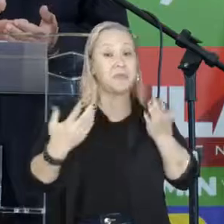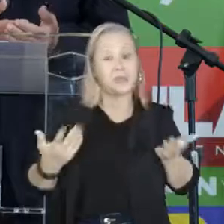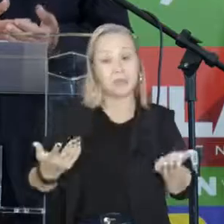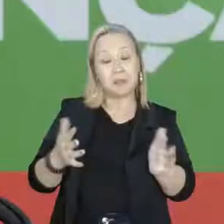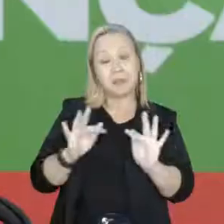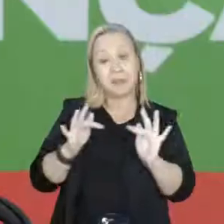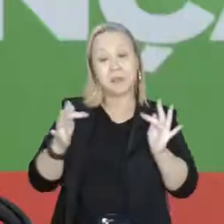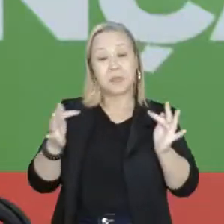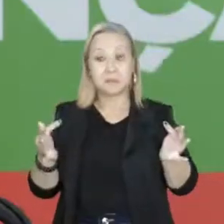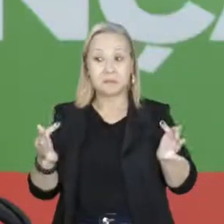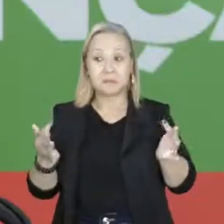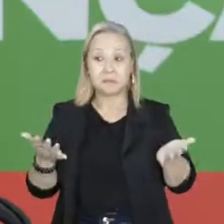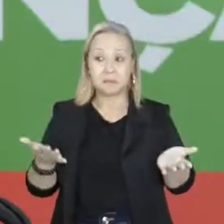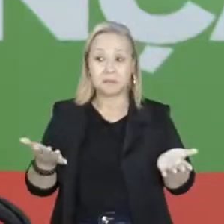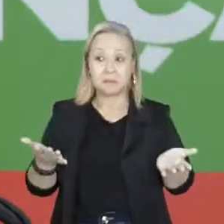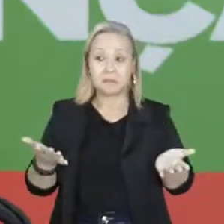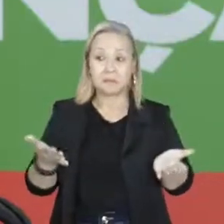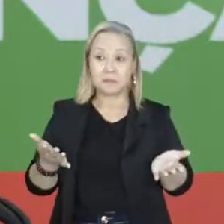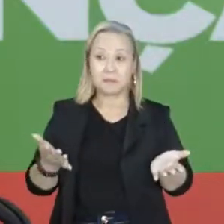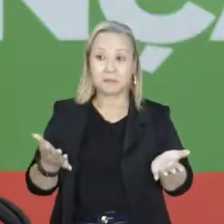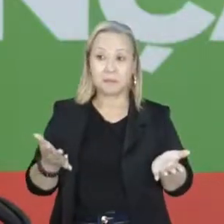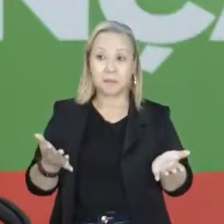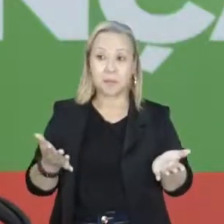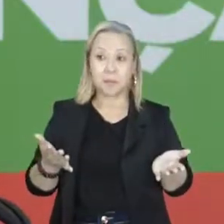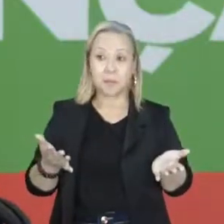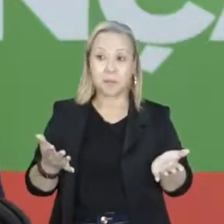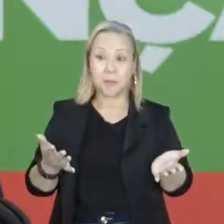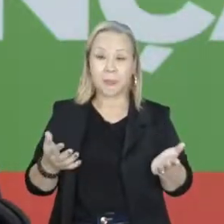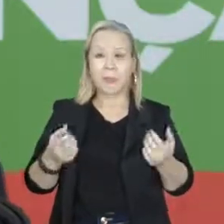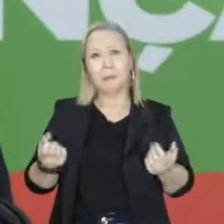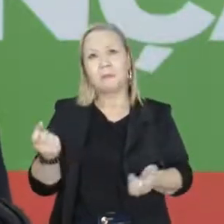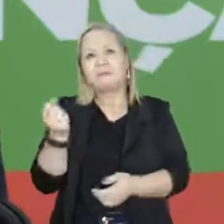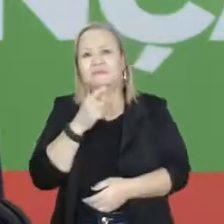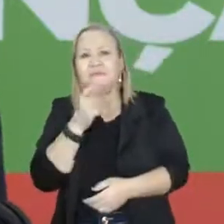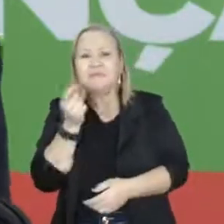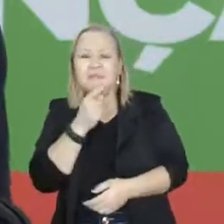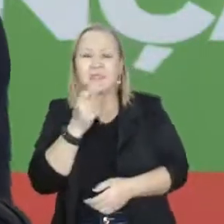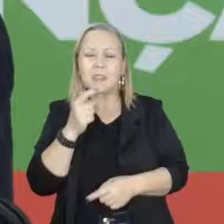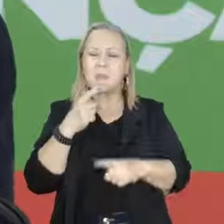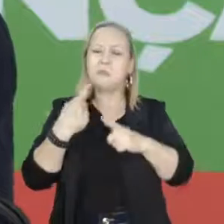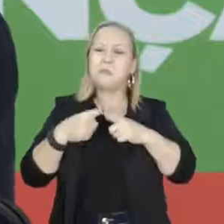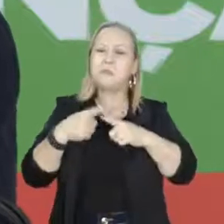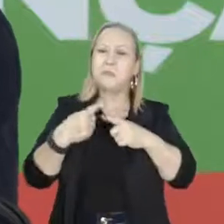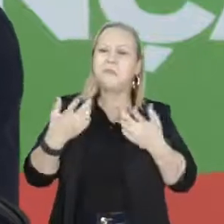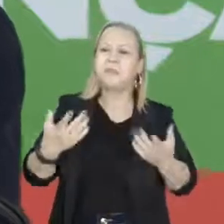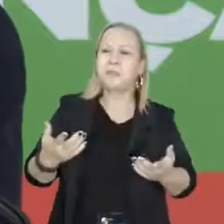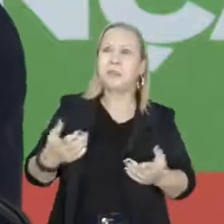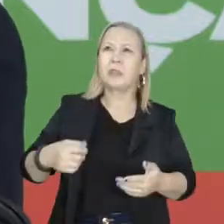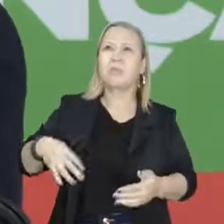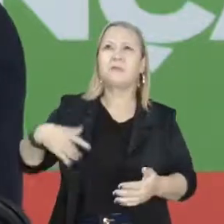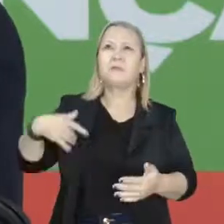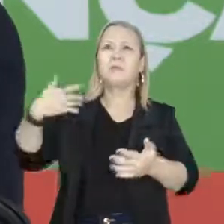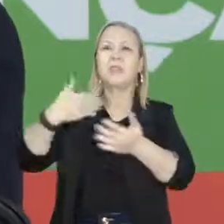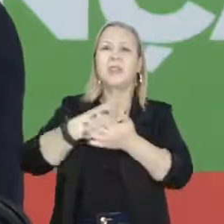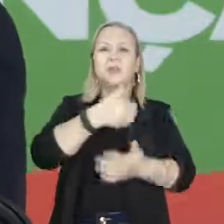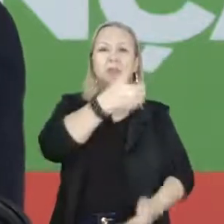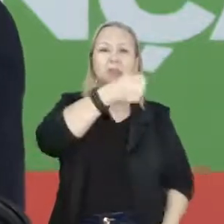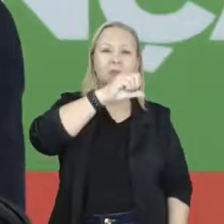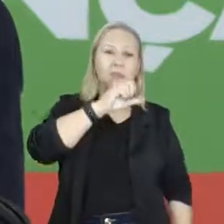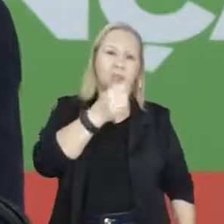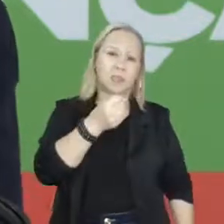Olha, é engraçado porque, desde 89, quando fui candidato a primeira